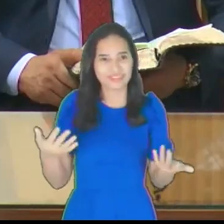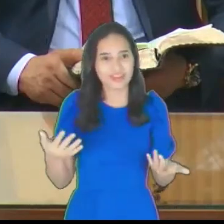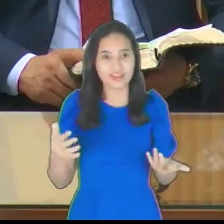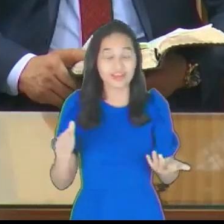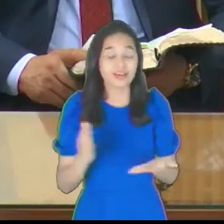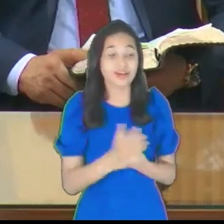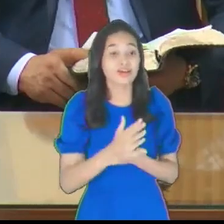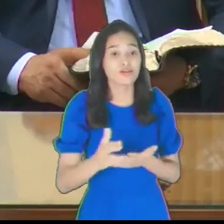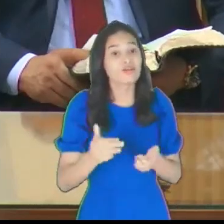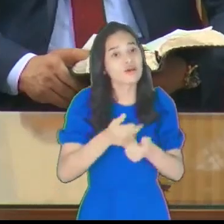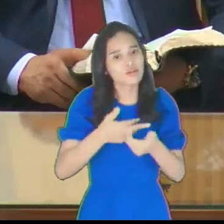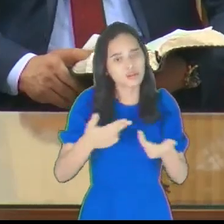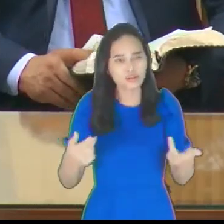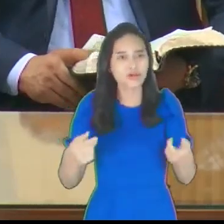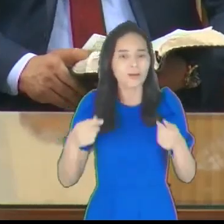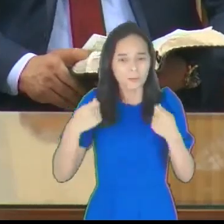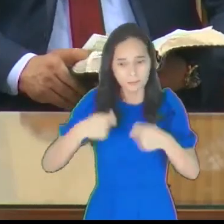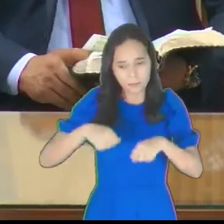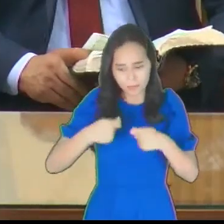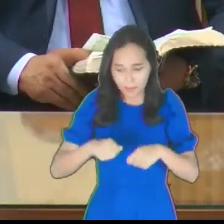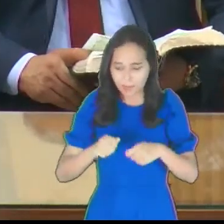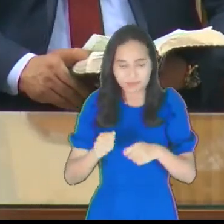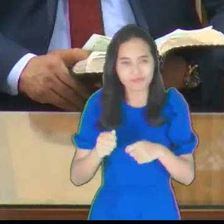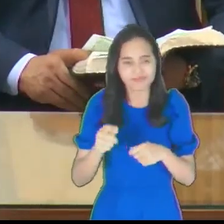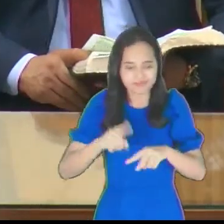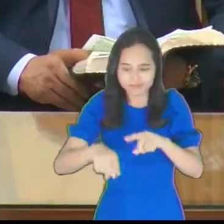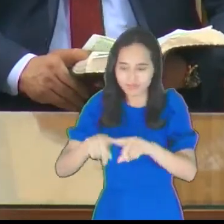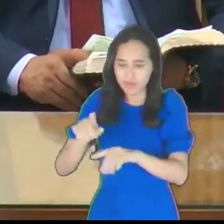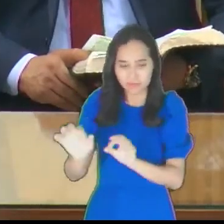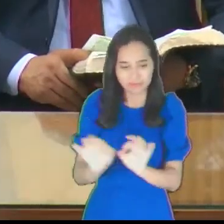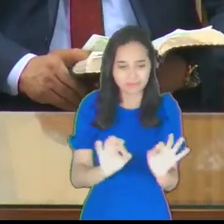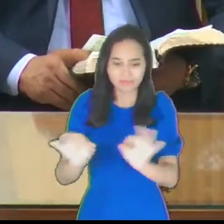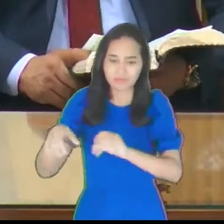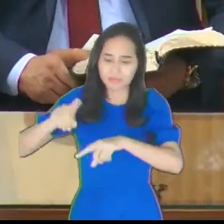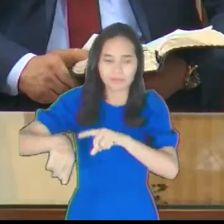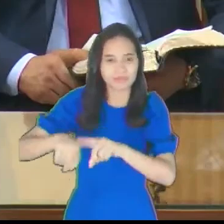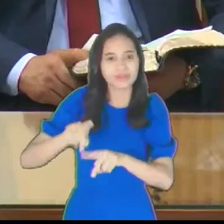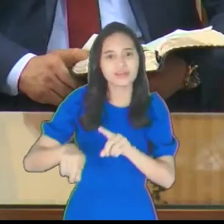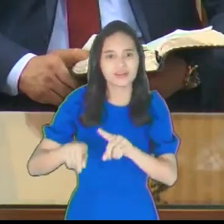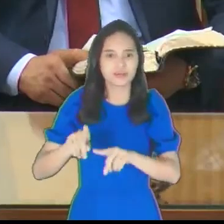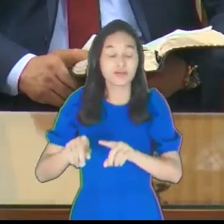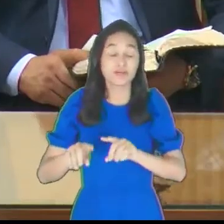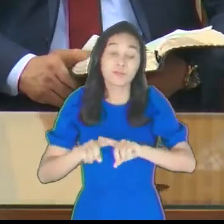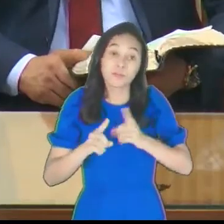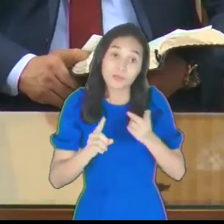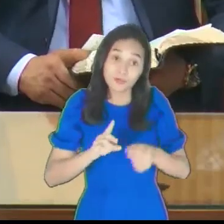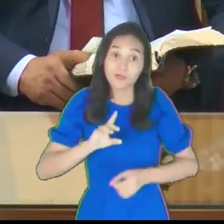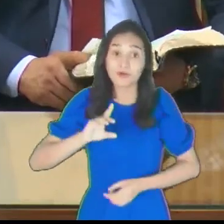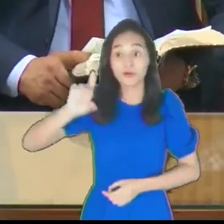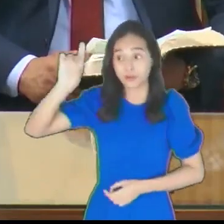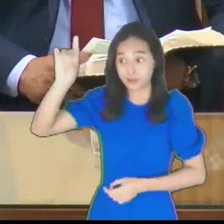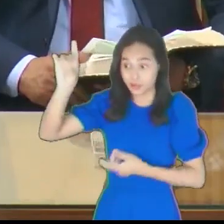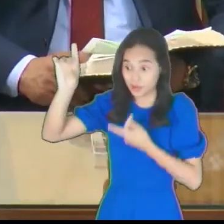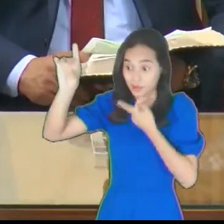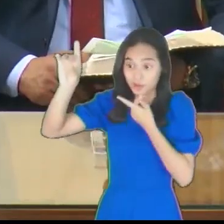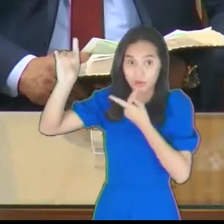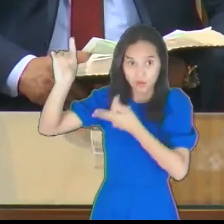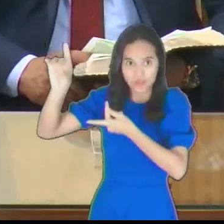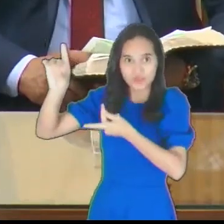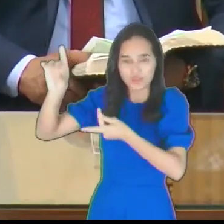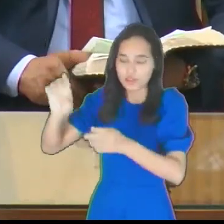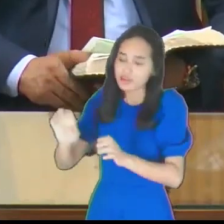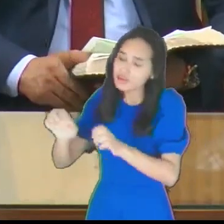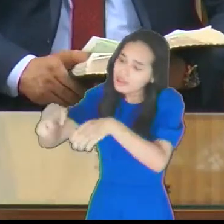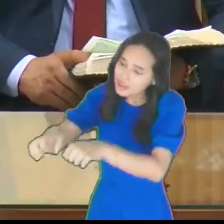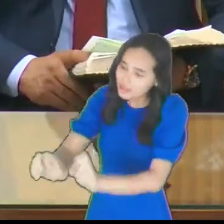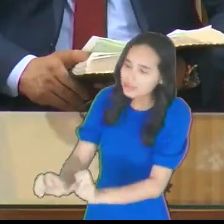coisa precisava fazer materialmente, organizar o patrimônio. Mas quando Deus disse a Ezequias: põe em ordem